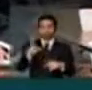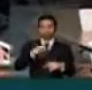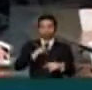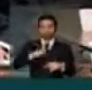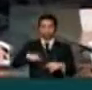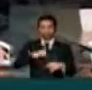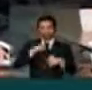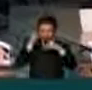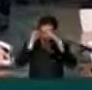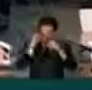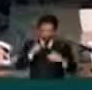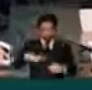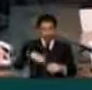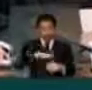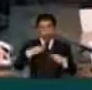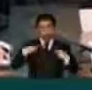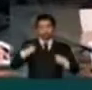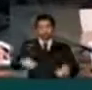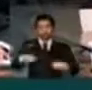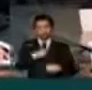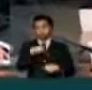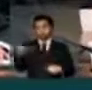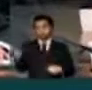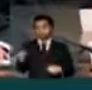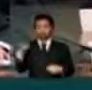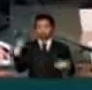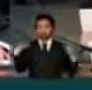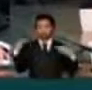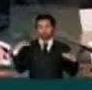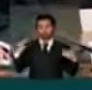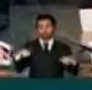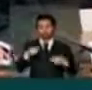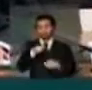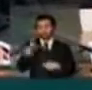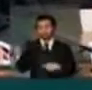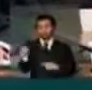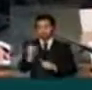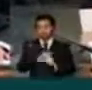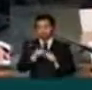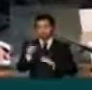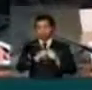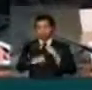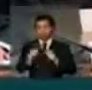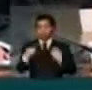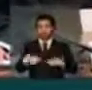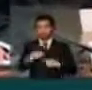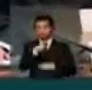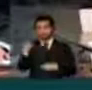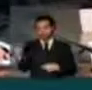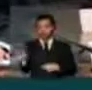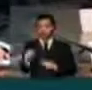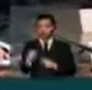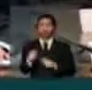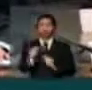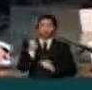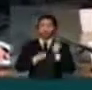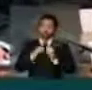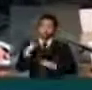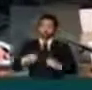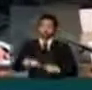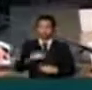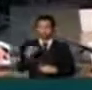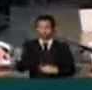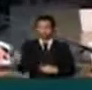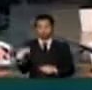Nós precisamos de vocês, o turismo precisa de vocês, o comércio precisa de vocês, a indústria precisa de vocês, que nós estamos falando